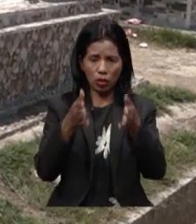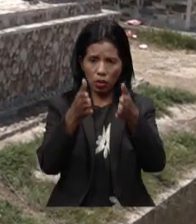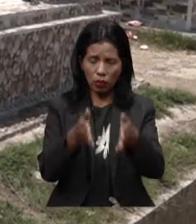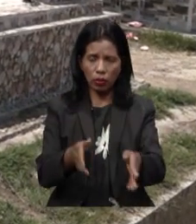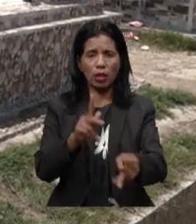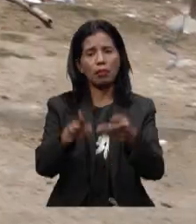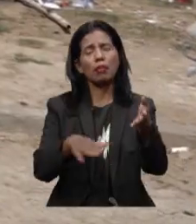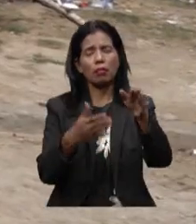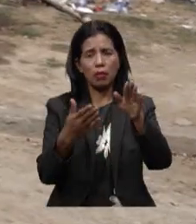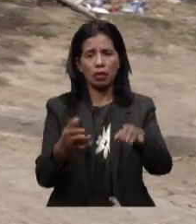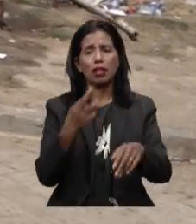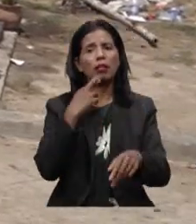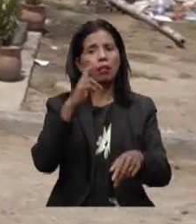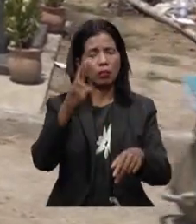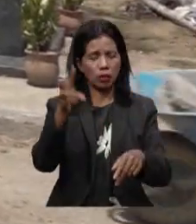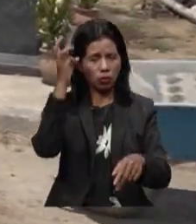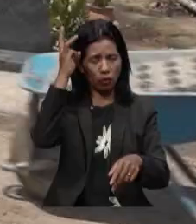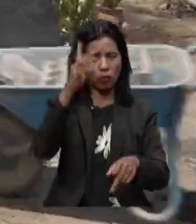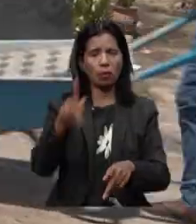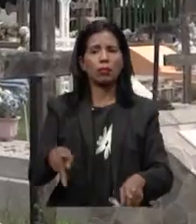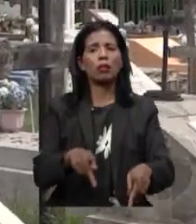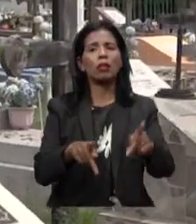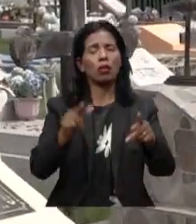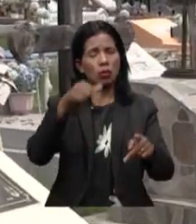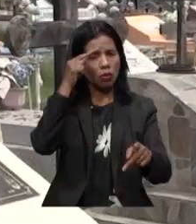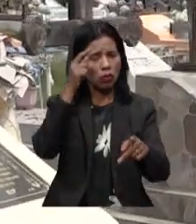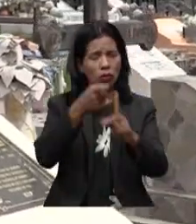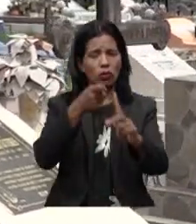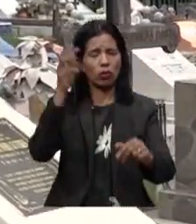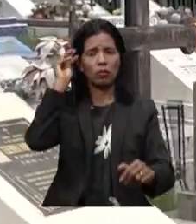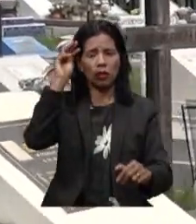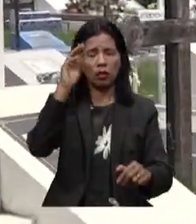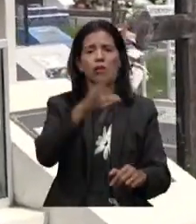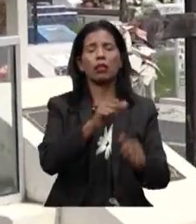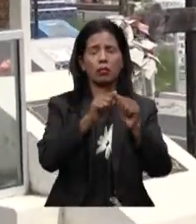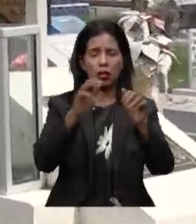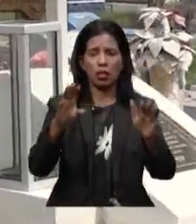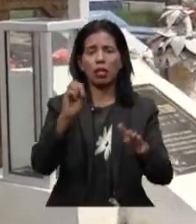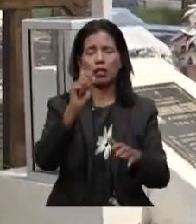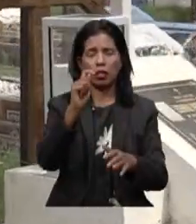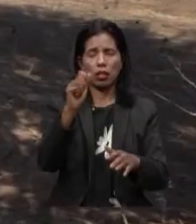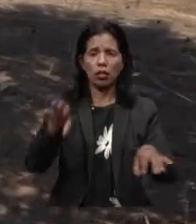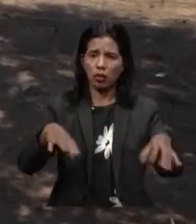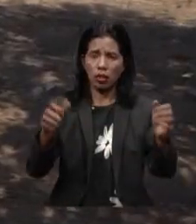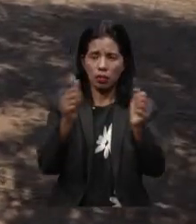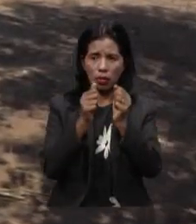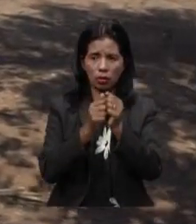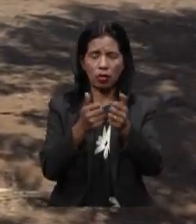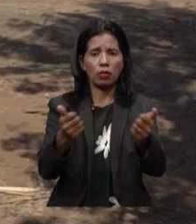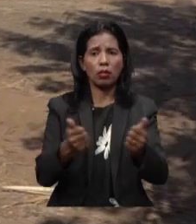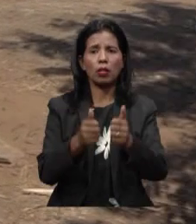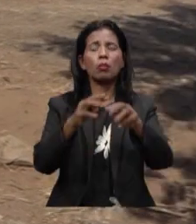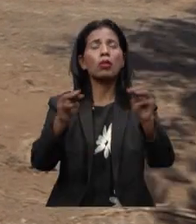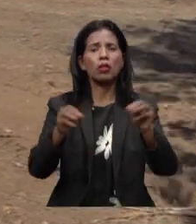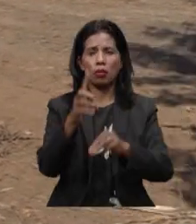isin. Ato responda ba preocupação público ne, governo li husi ministério administração estatal, serviço ha mutu co autoridade município